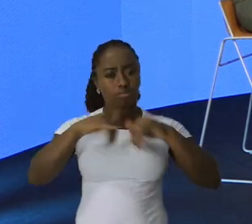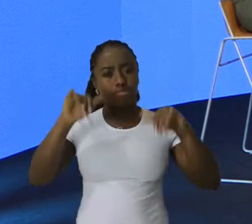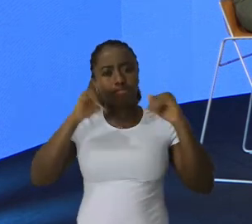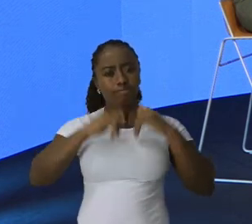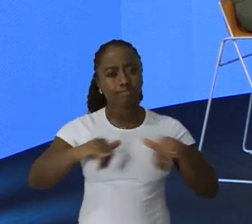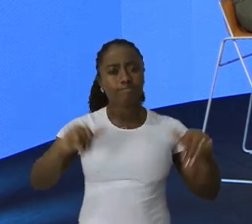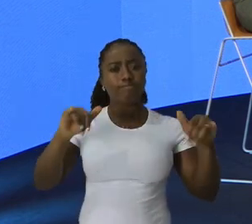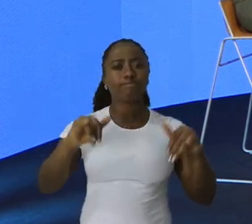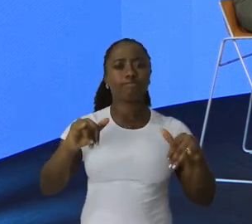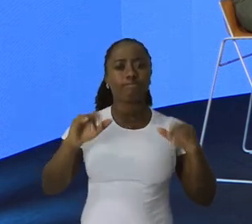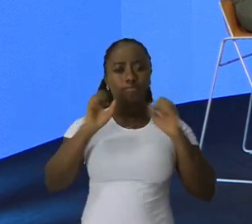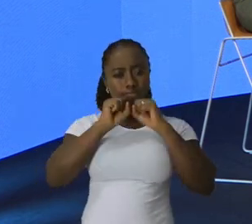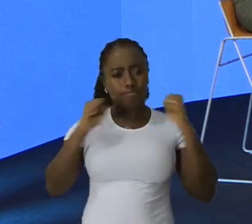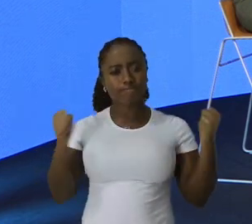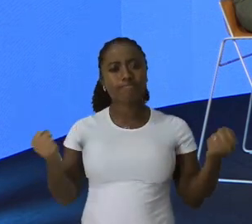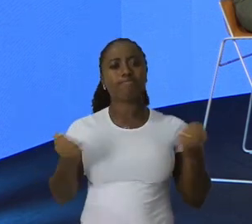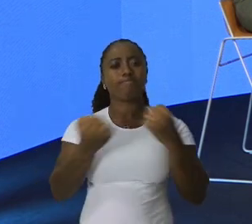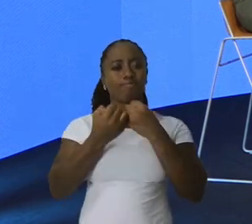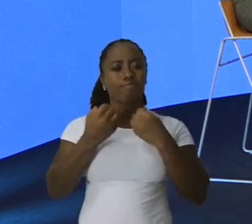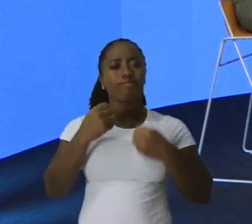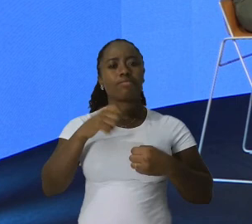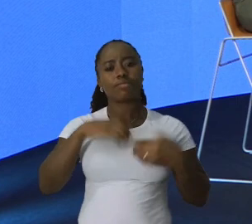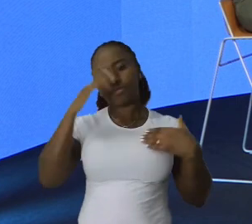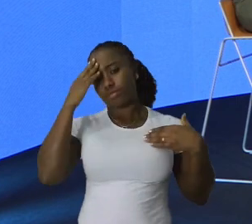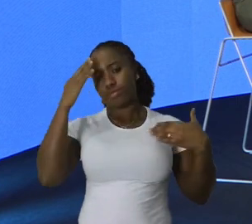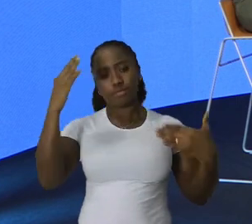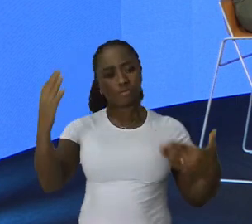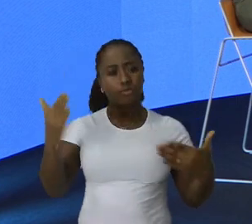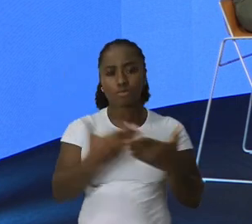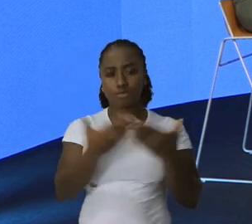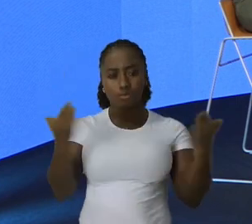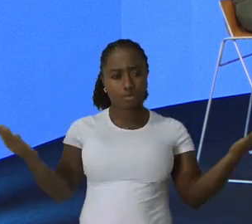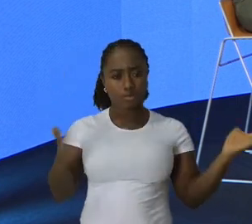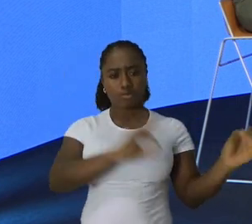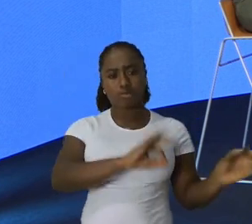a participação de todo mundo até agora. Obrigada. Espero que vocês tenham